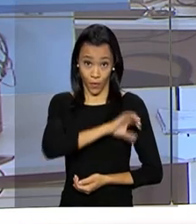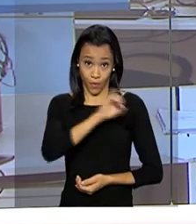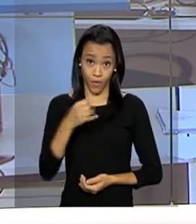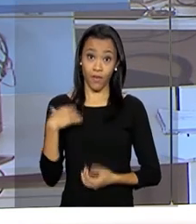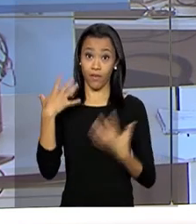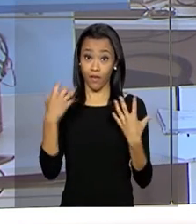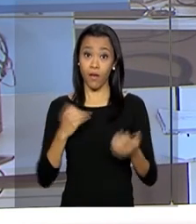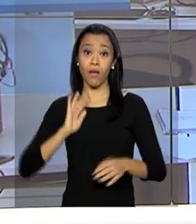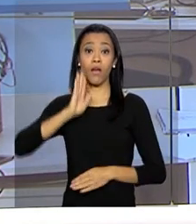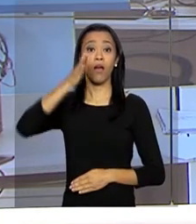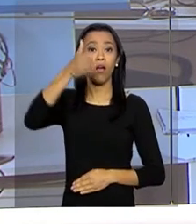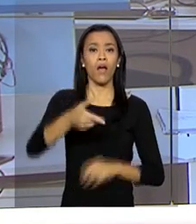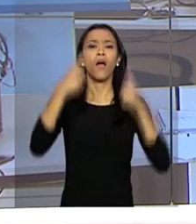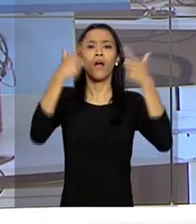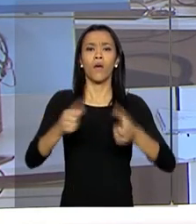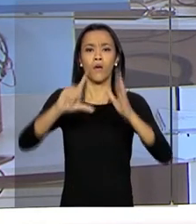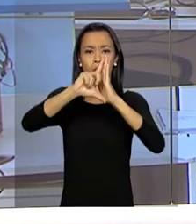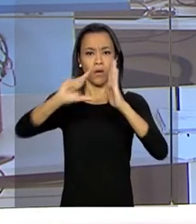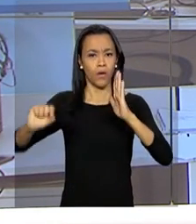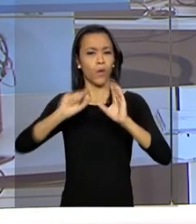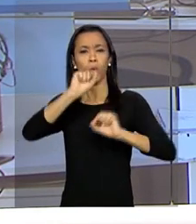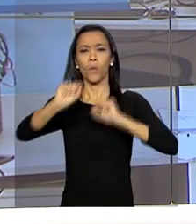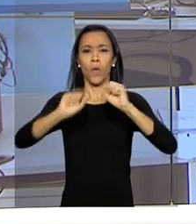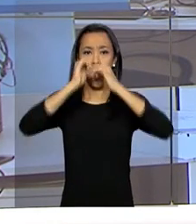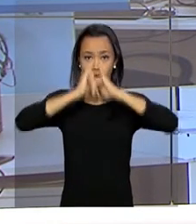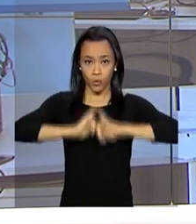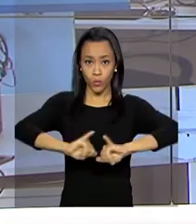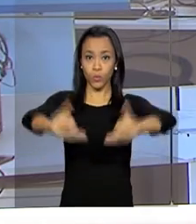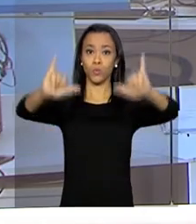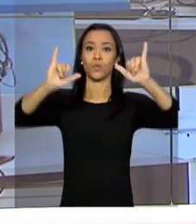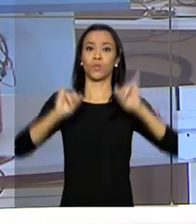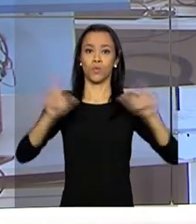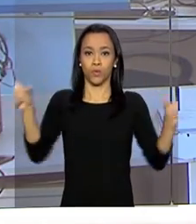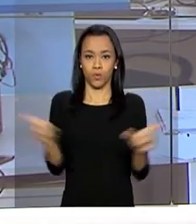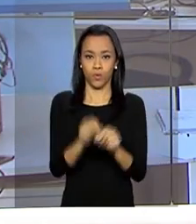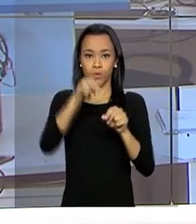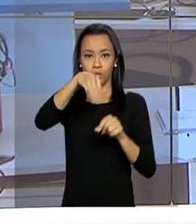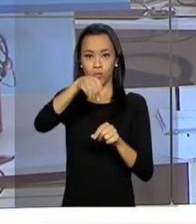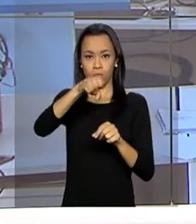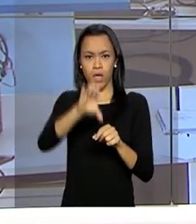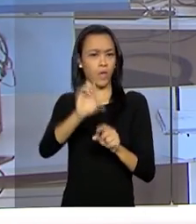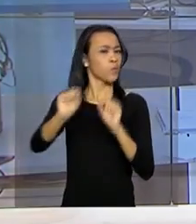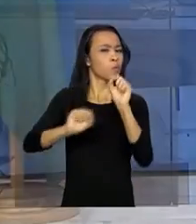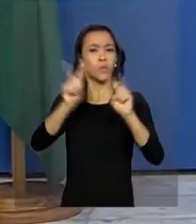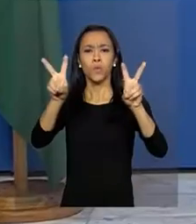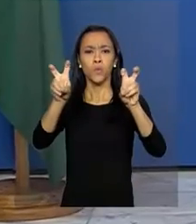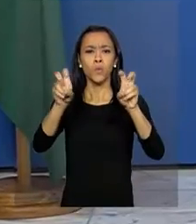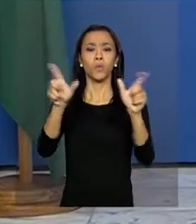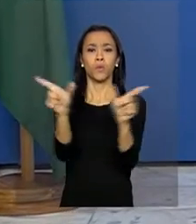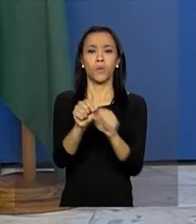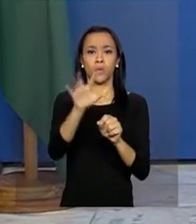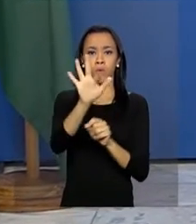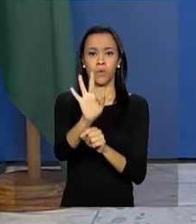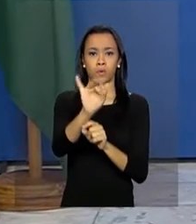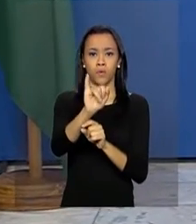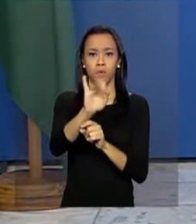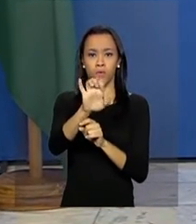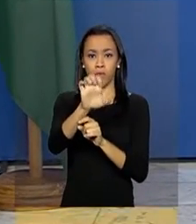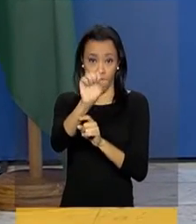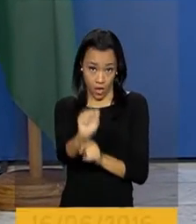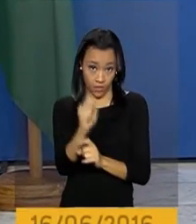Lá vamos ao vivo ao Palácio do Planalto acompanhar um anúncio do Ministério da Educação sobre o FIES, o Fundo de Financiamento